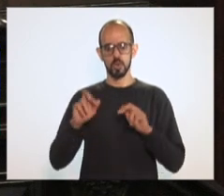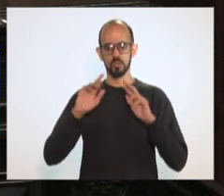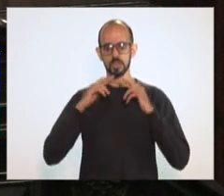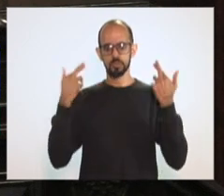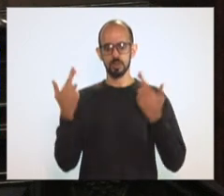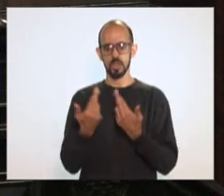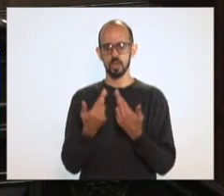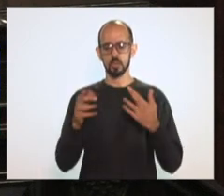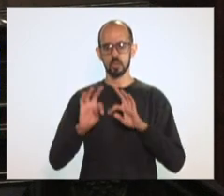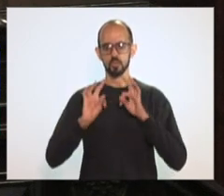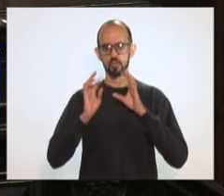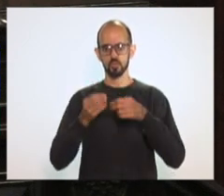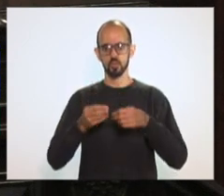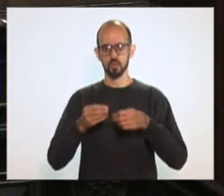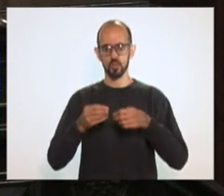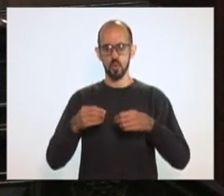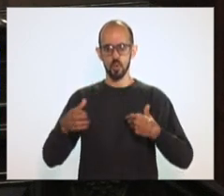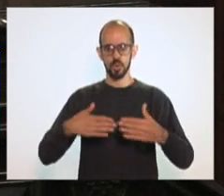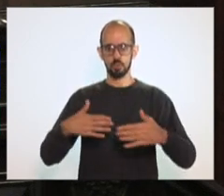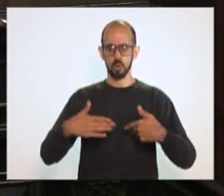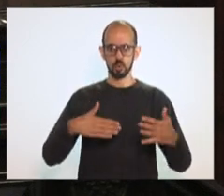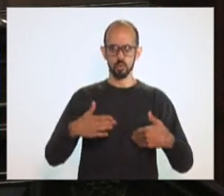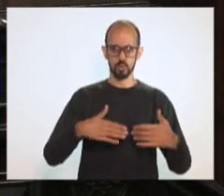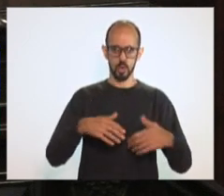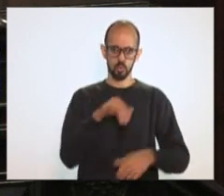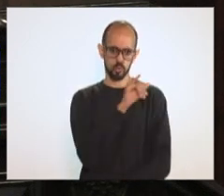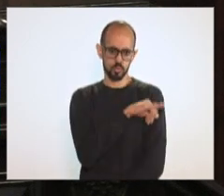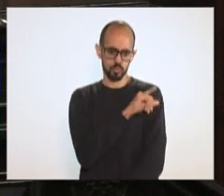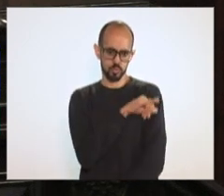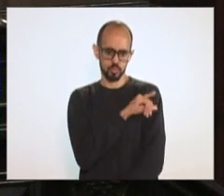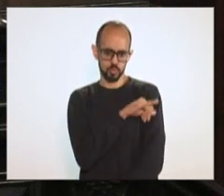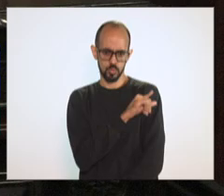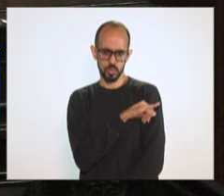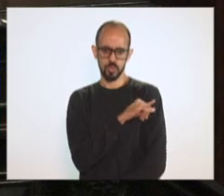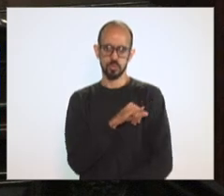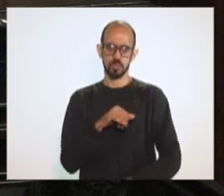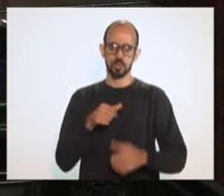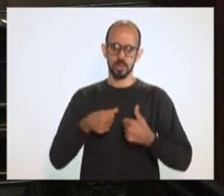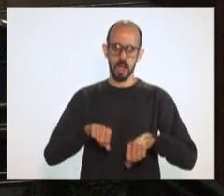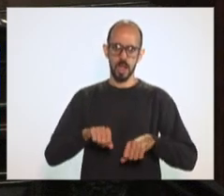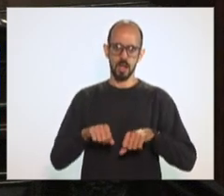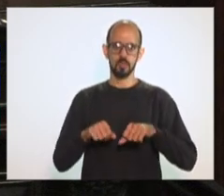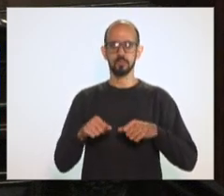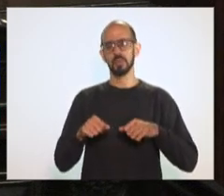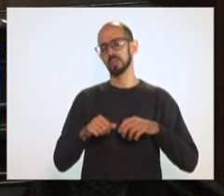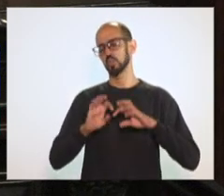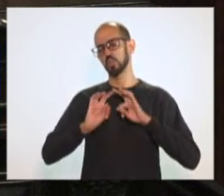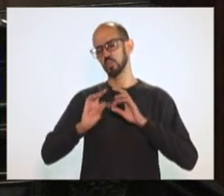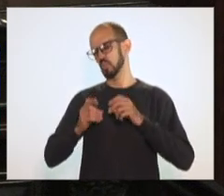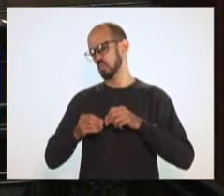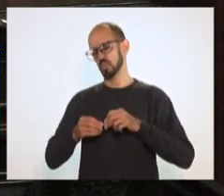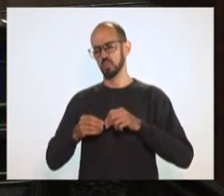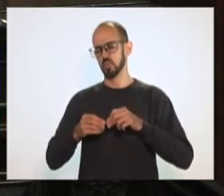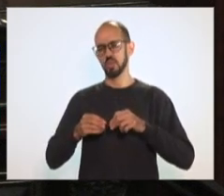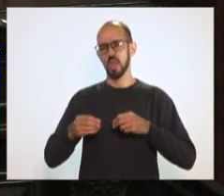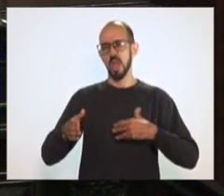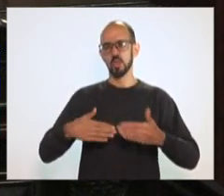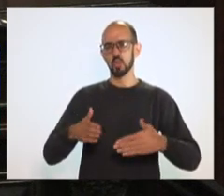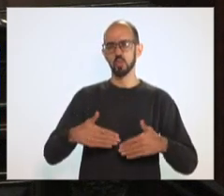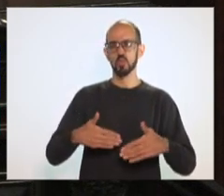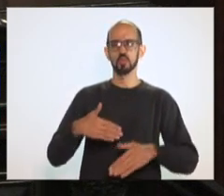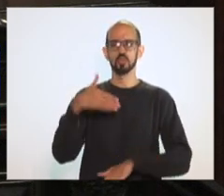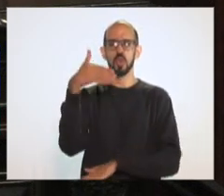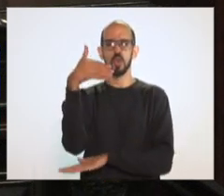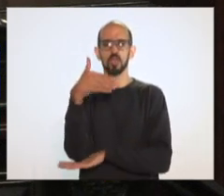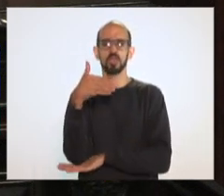do estado do Rio de Janeiro, todo o setor produtivo. Estava ali a indústria, estava ali o comércio, estava a rede hoteleira, estava